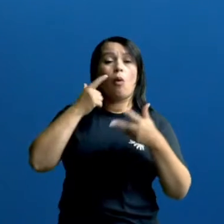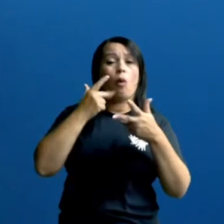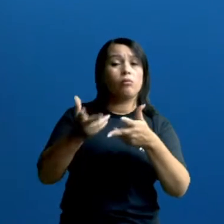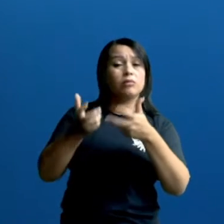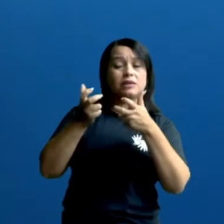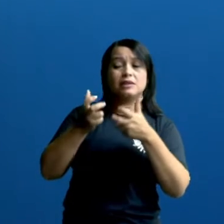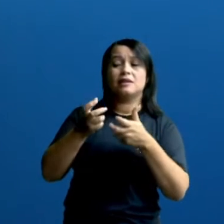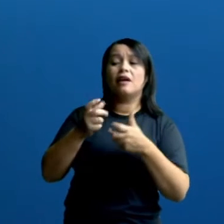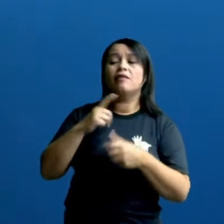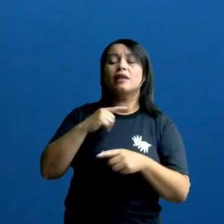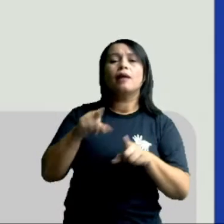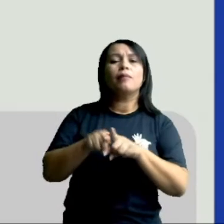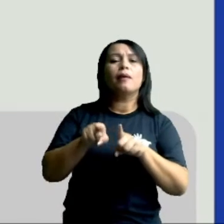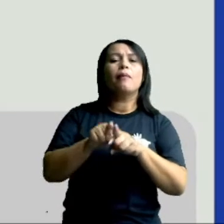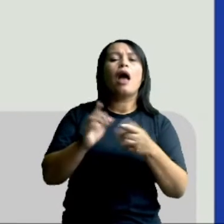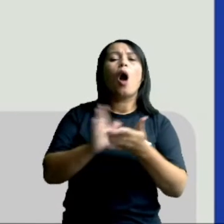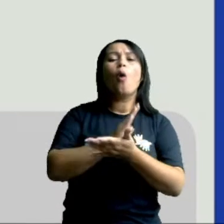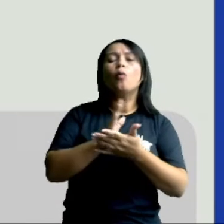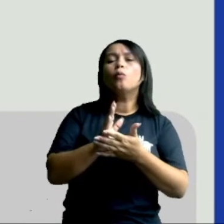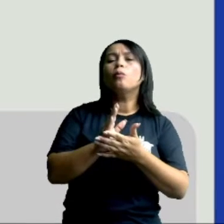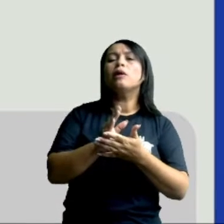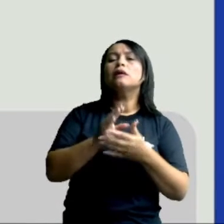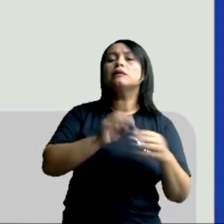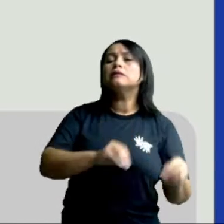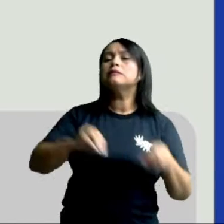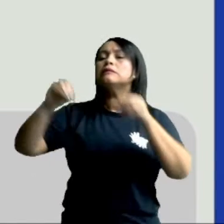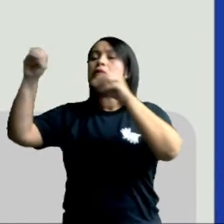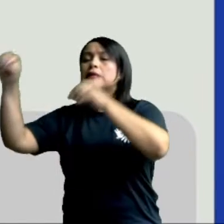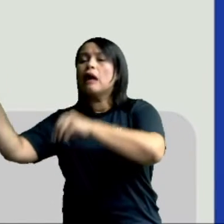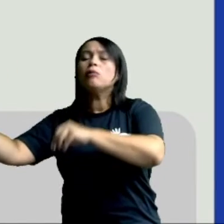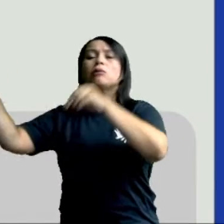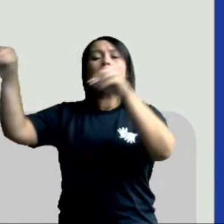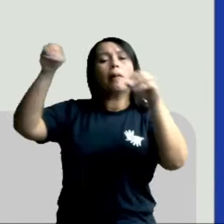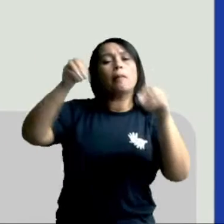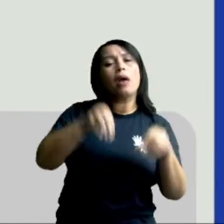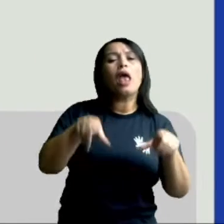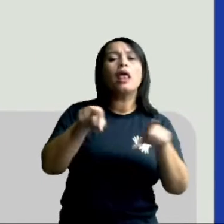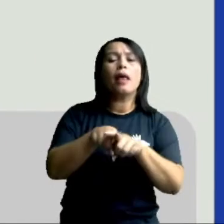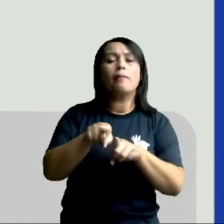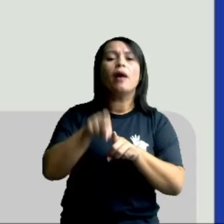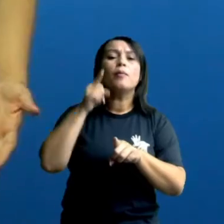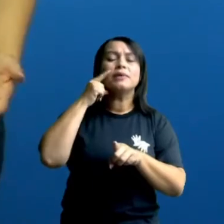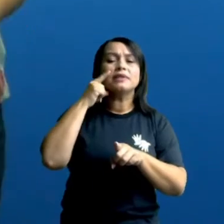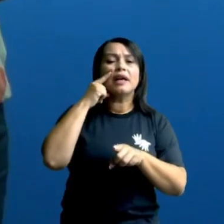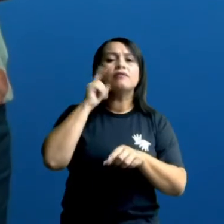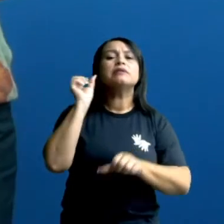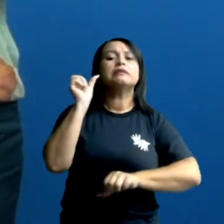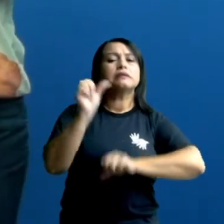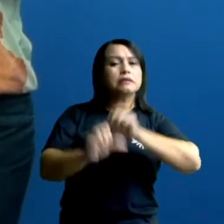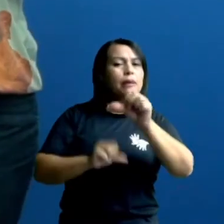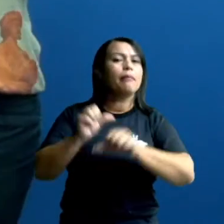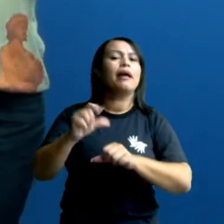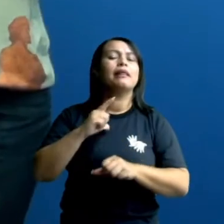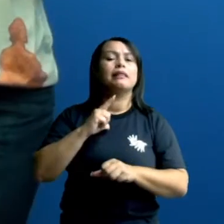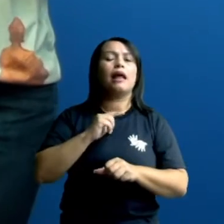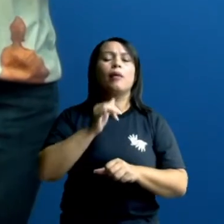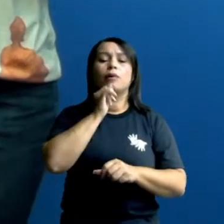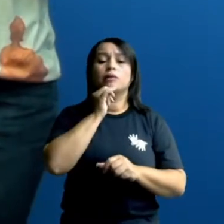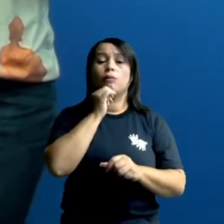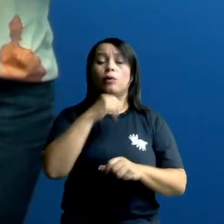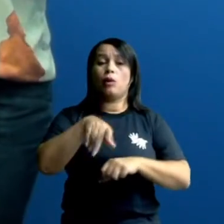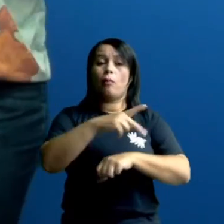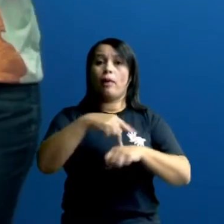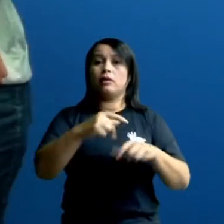Observação, né? A taxa de emigração e imigração também interferem na taxa de crescimento populacional. Foi como eu falei para vocês, né? Quando a gente vê o crescimento de um